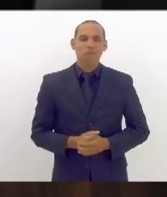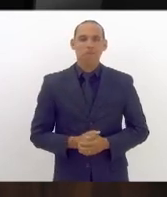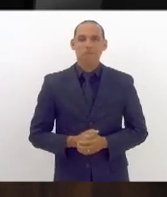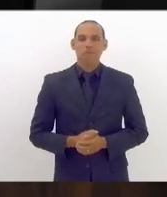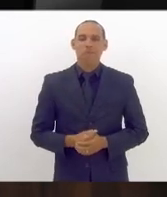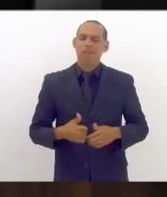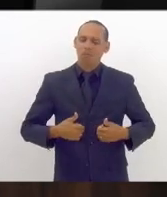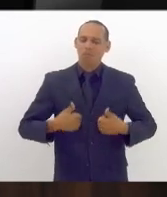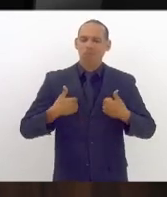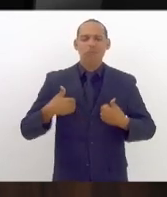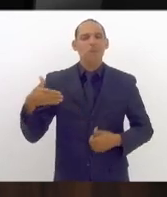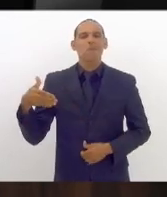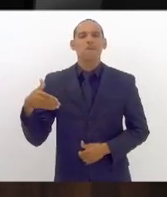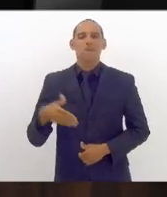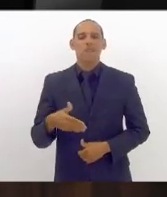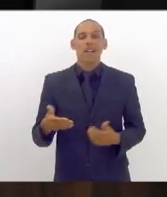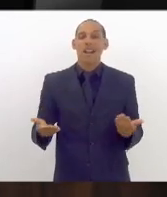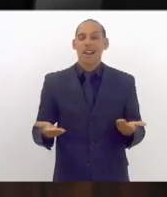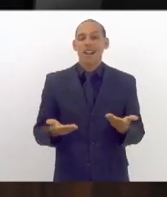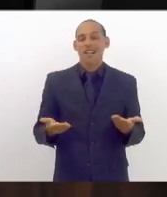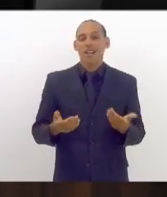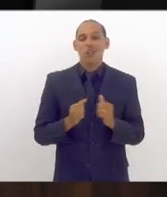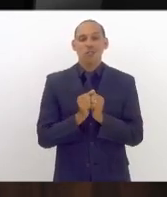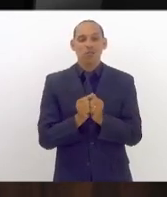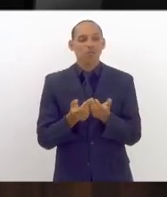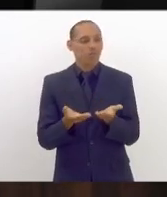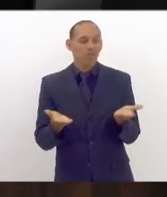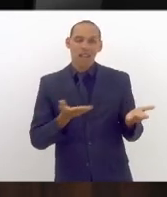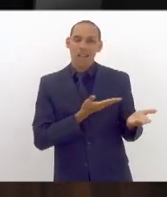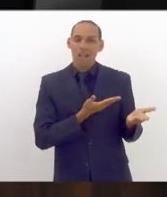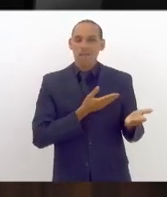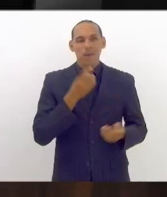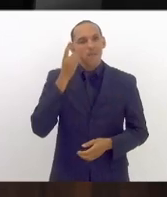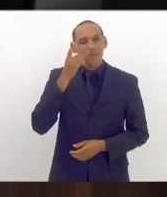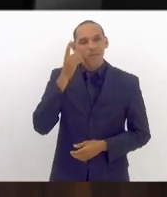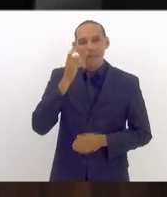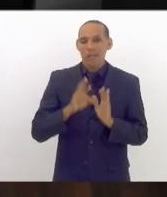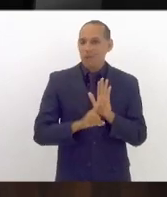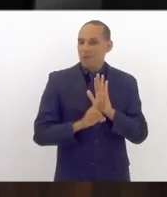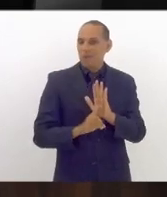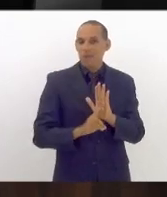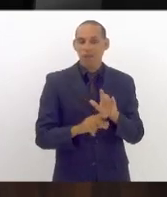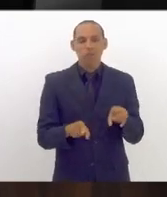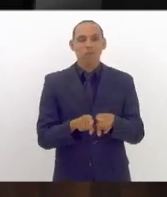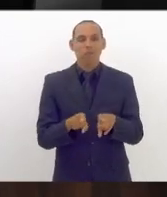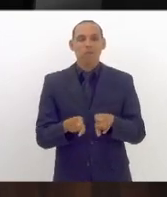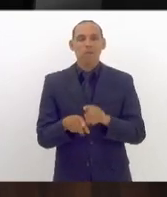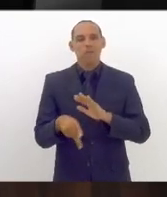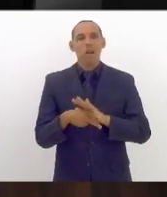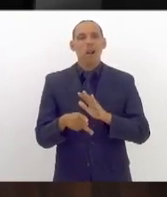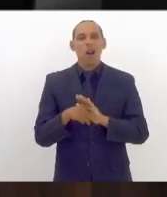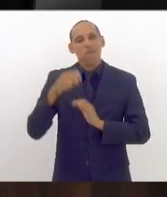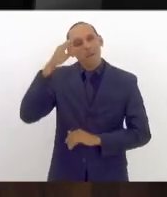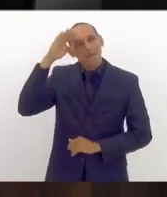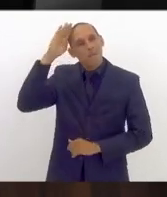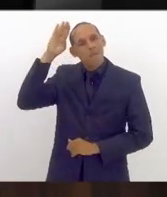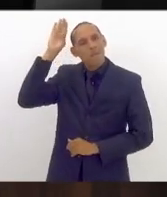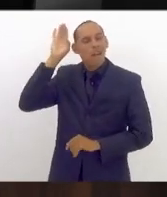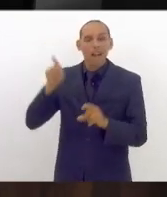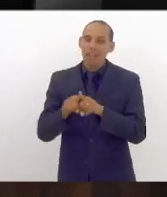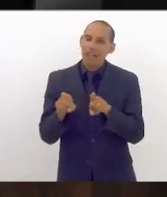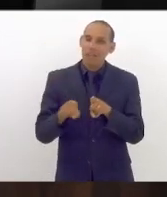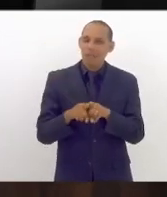muito me orgulho a vir aqui essa casa de leis junto com os colegas deputados representantes da academia principalmente